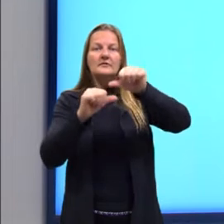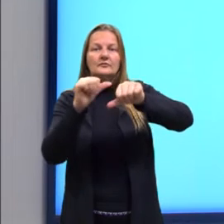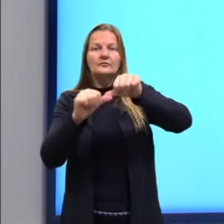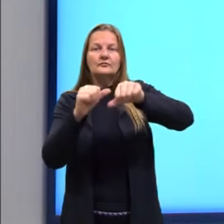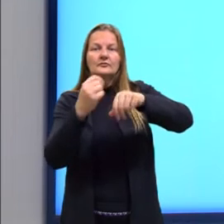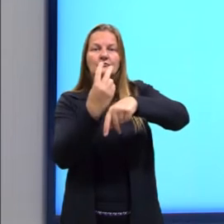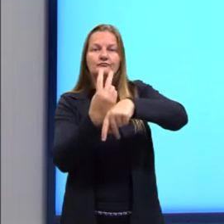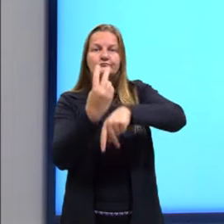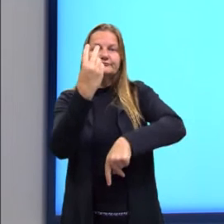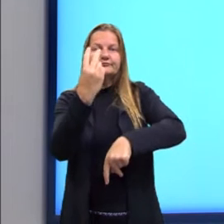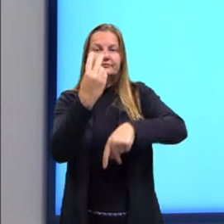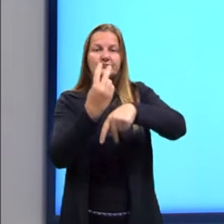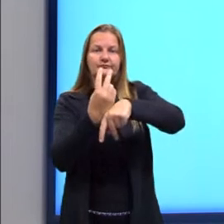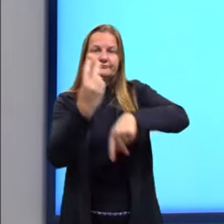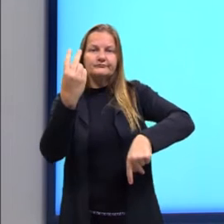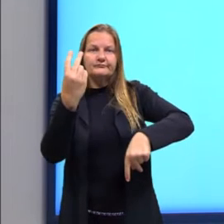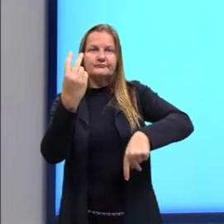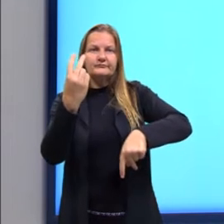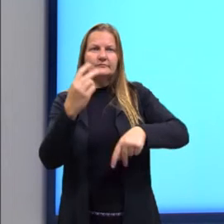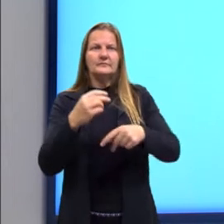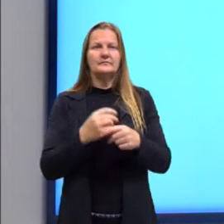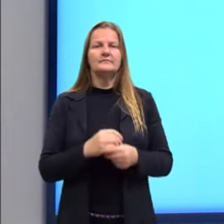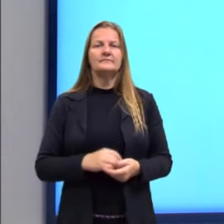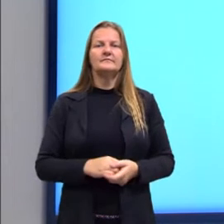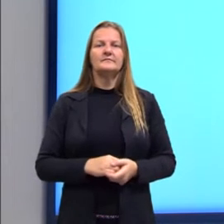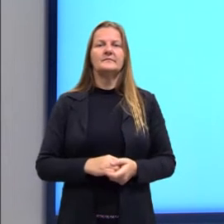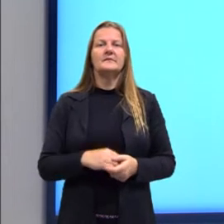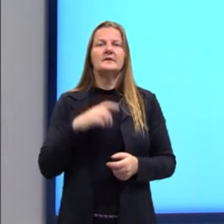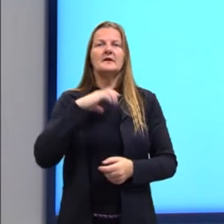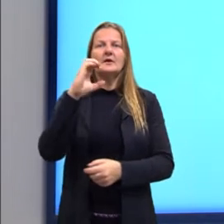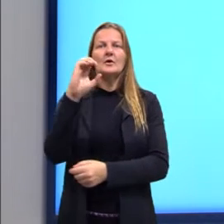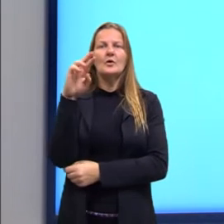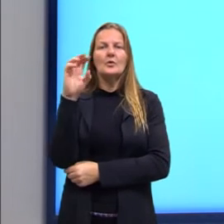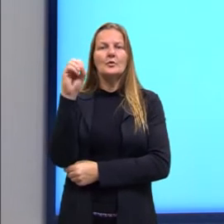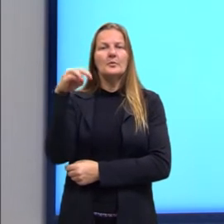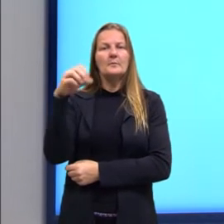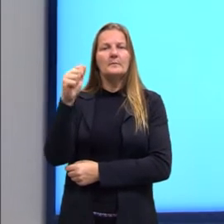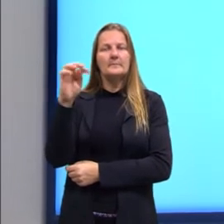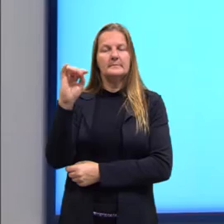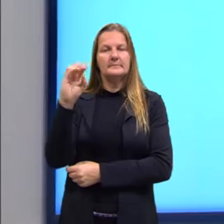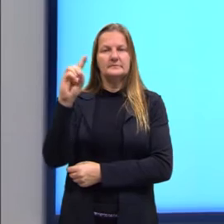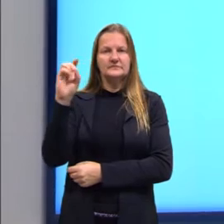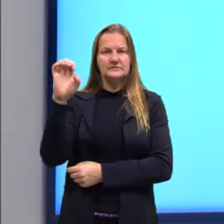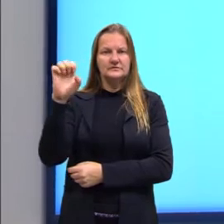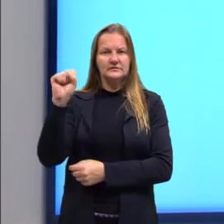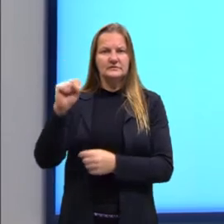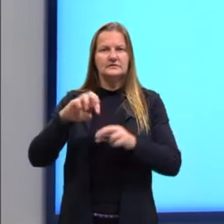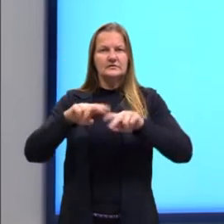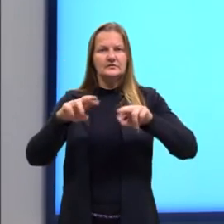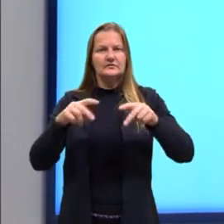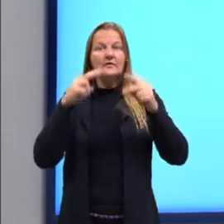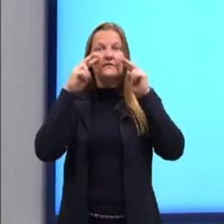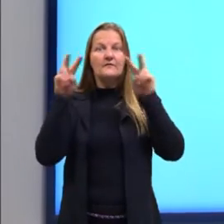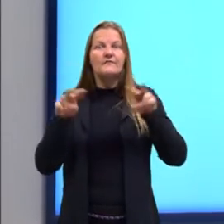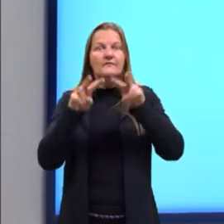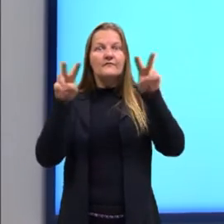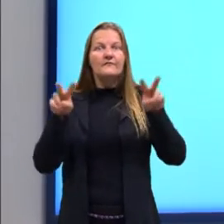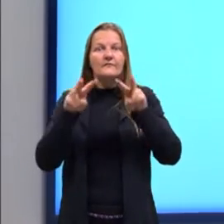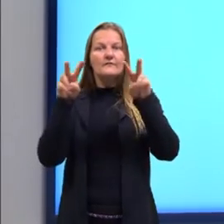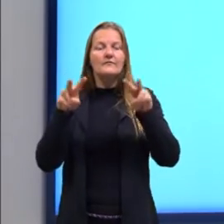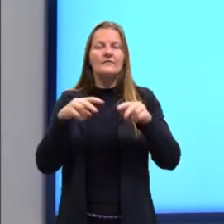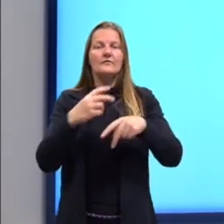repelir se afastar e as cromátides tornam-se completamente visíveis